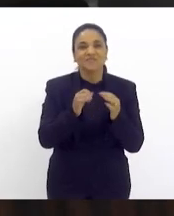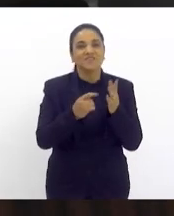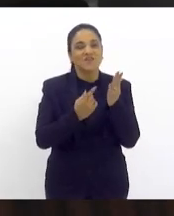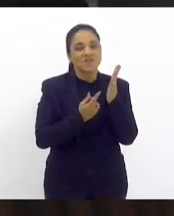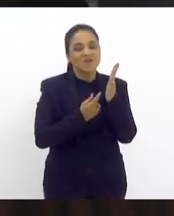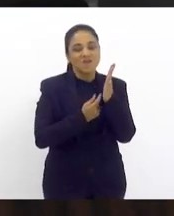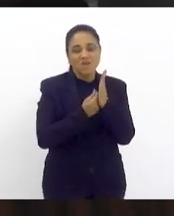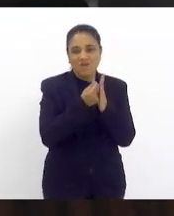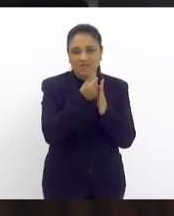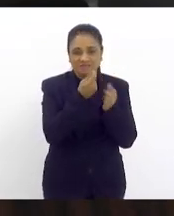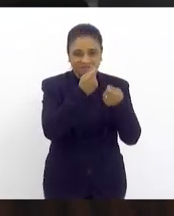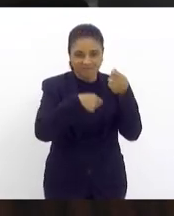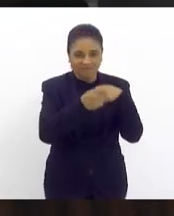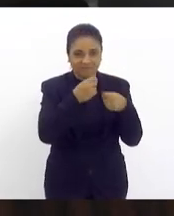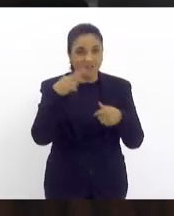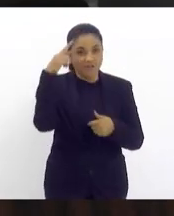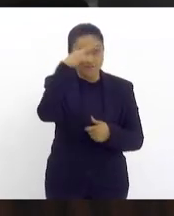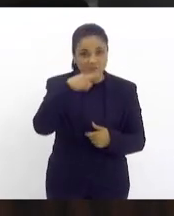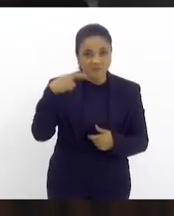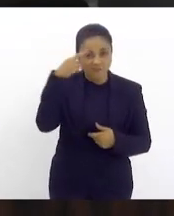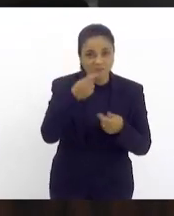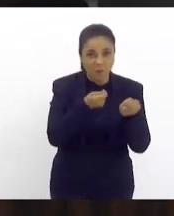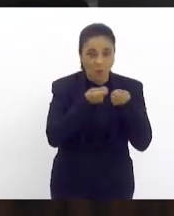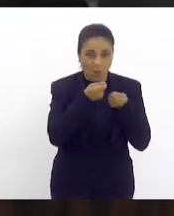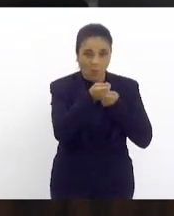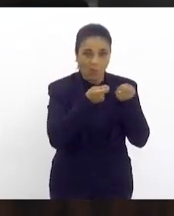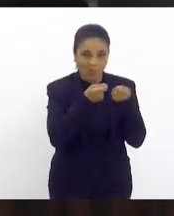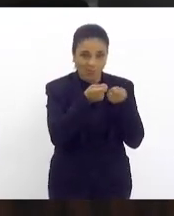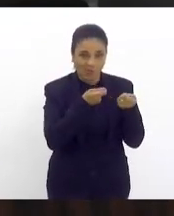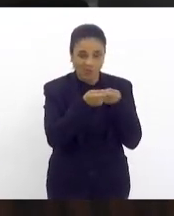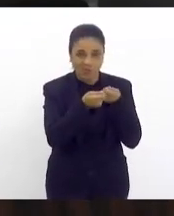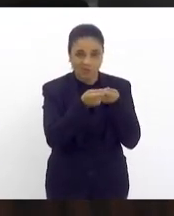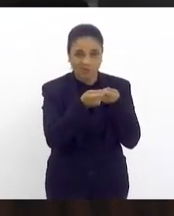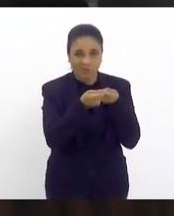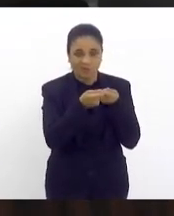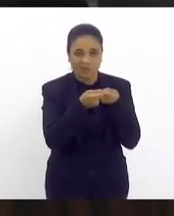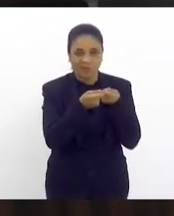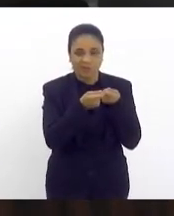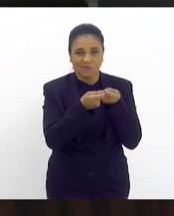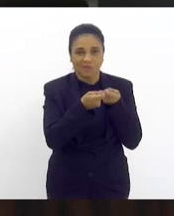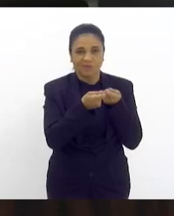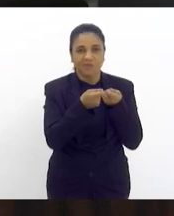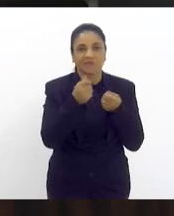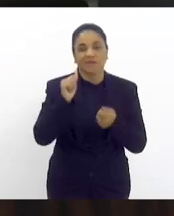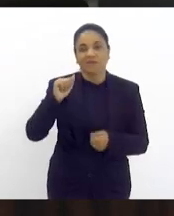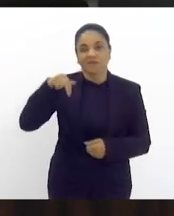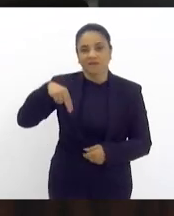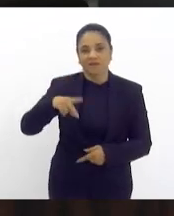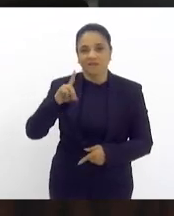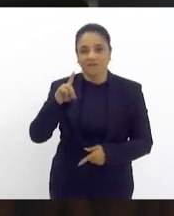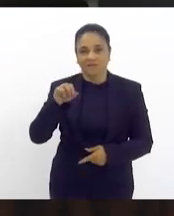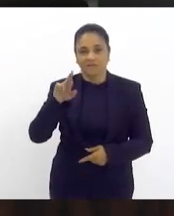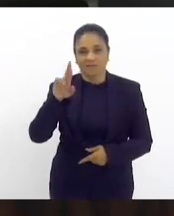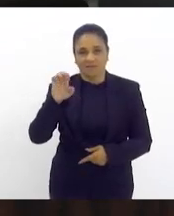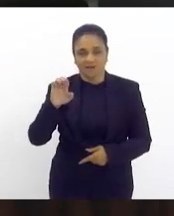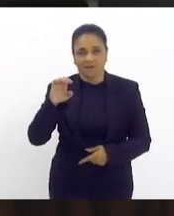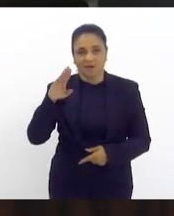orçamento financeiro fiscalização e controle André Correia